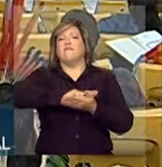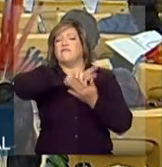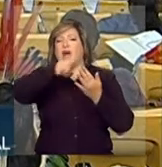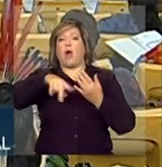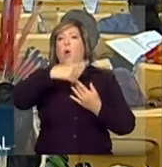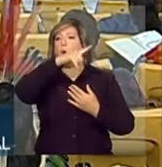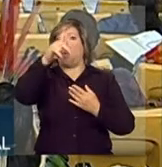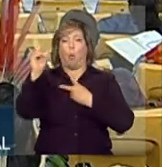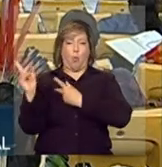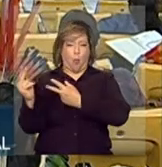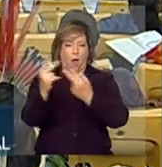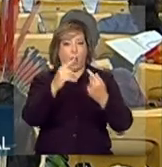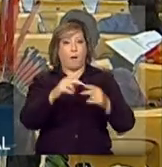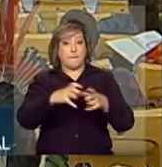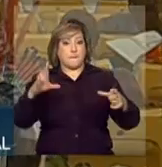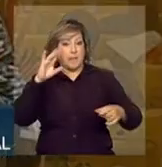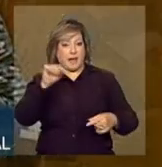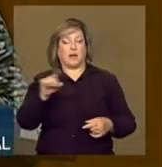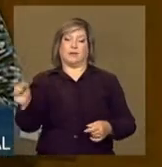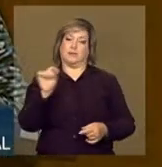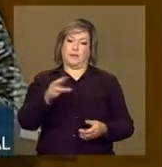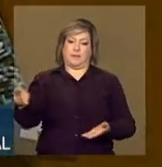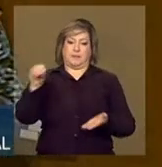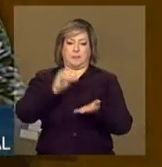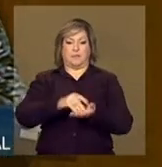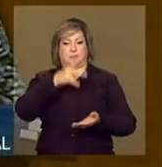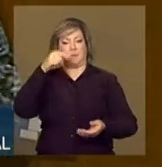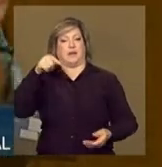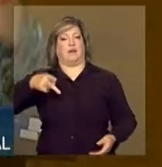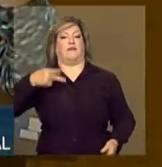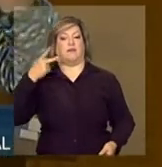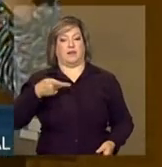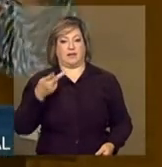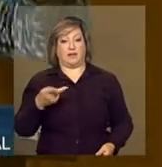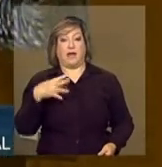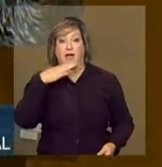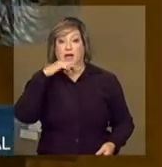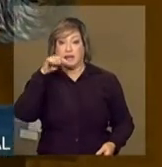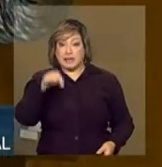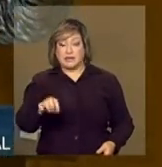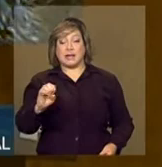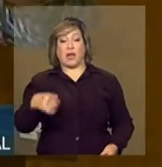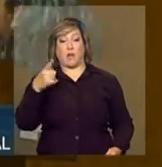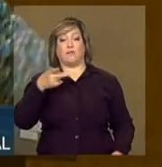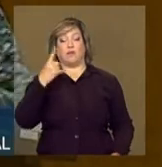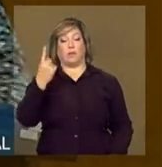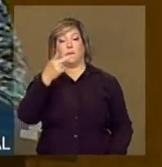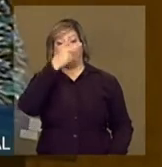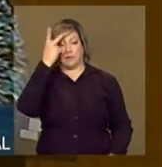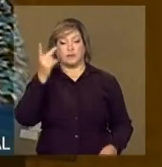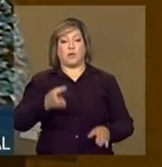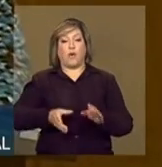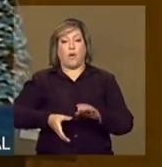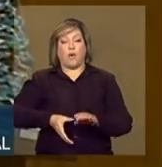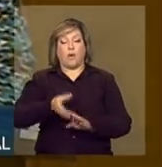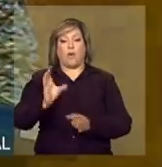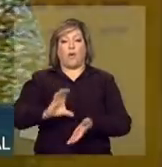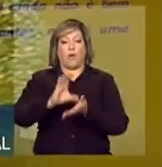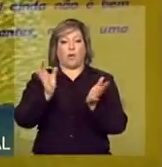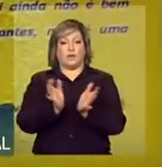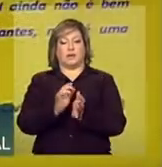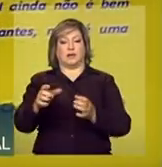coincidem, são compartilhadas. Bom, então, eu acho que essa aí é uma fala de uma conselheira da sociedade civil da região